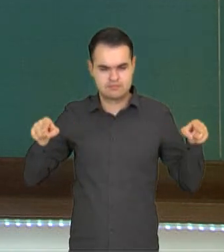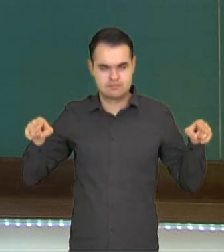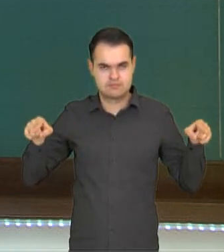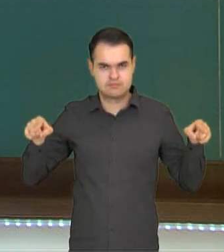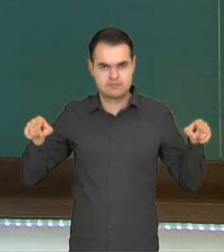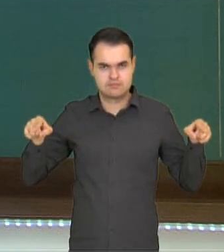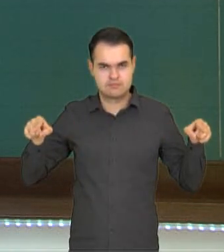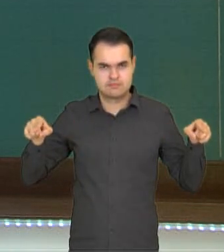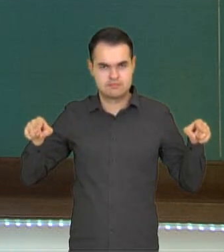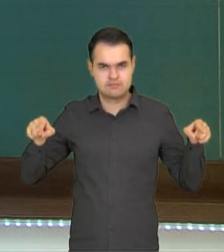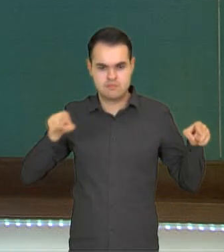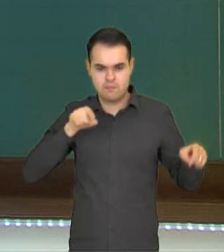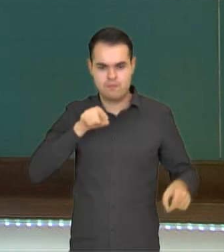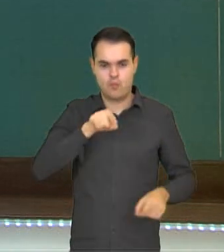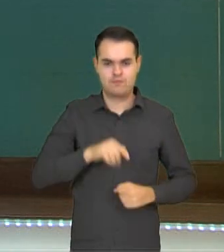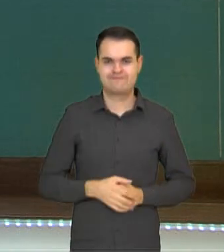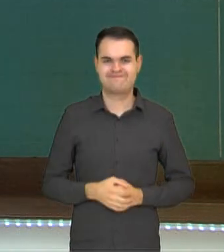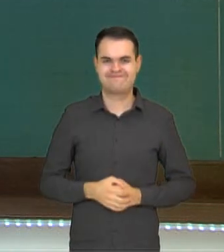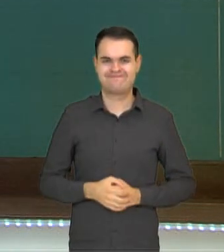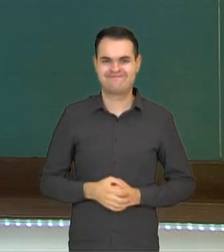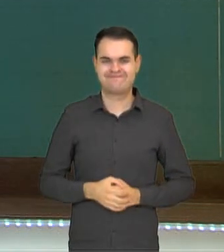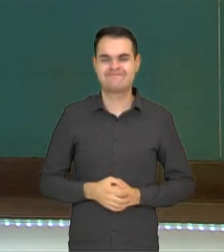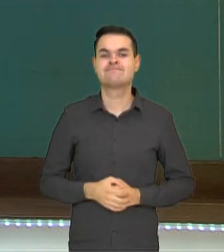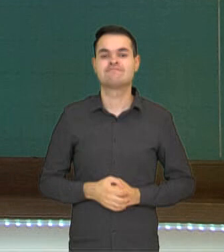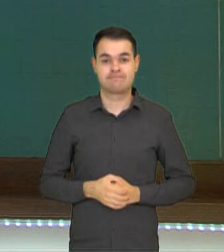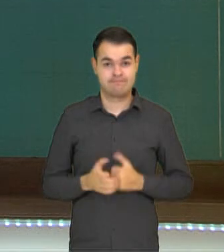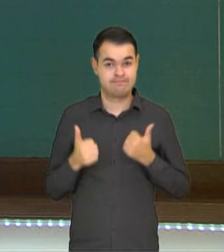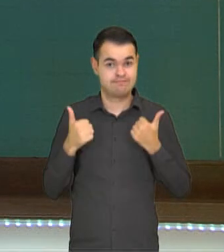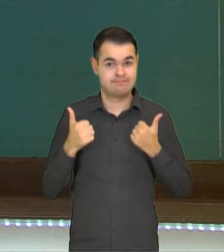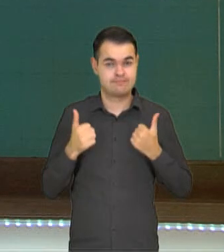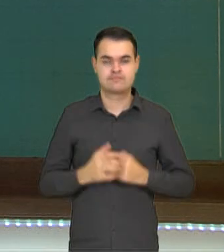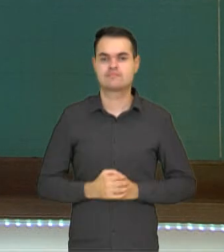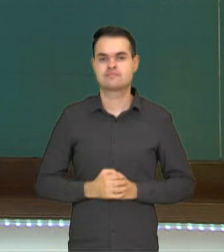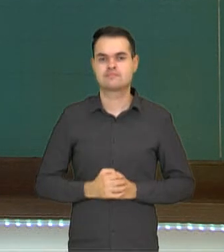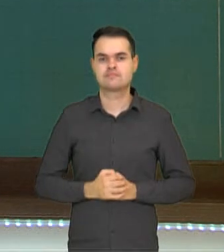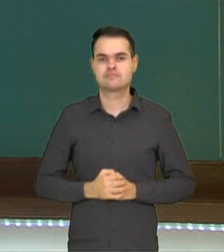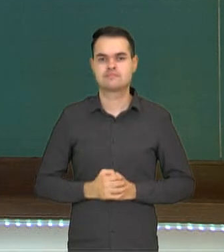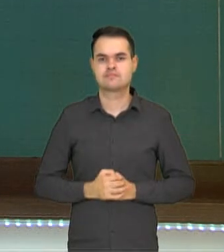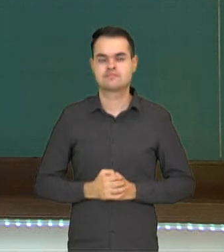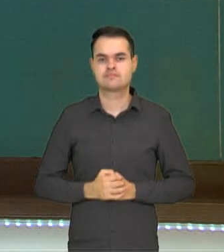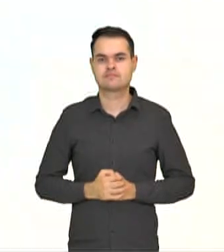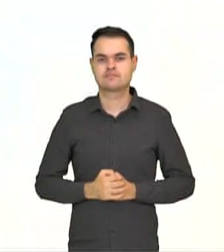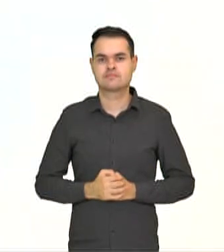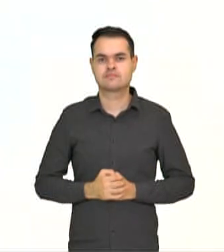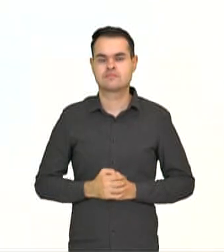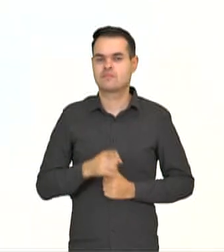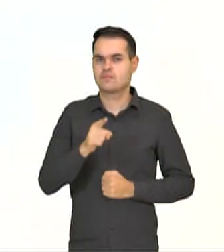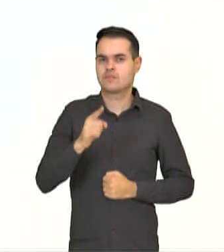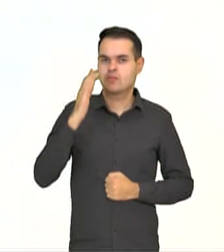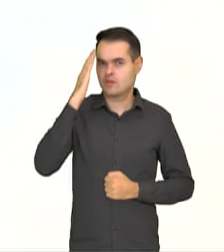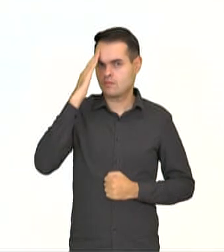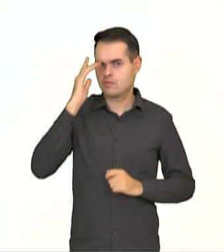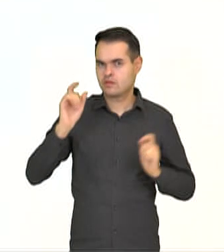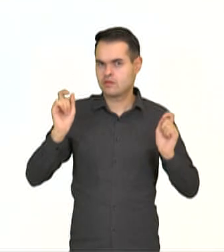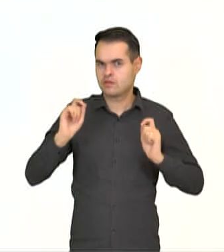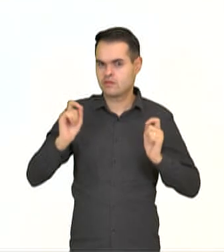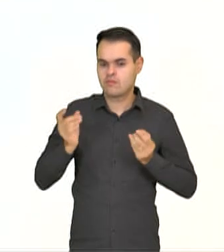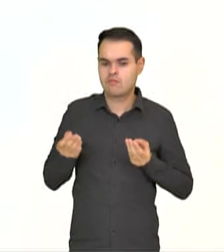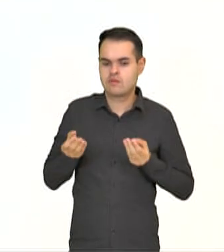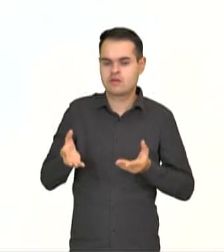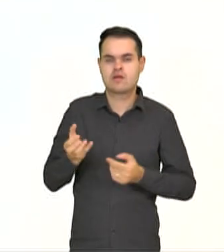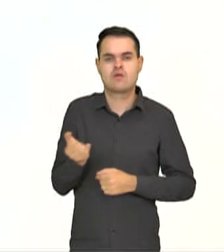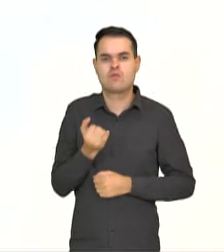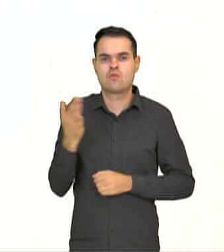e forma um pontinho. Tá bom? Beleza? Então, você sabia que podemos aí aplicar